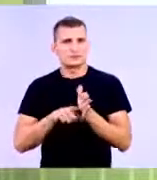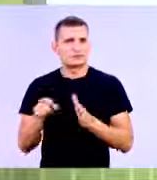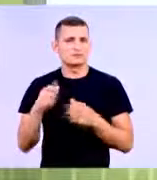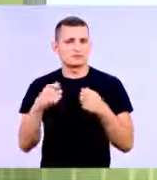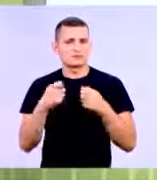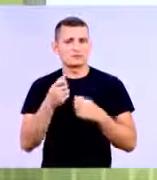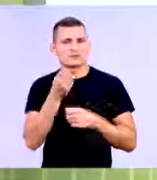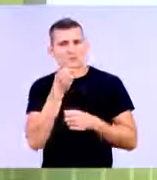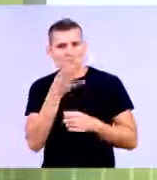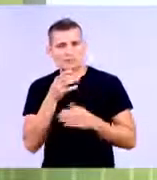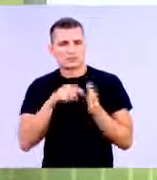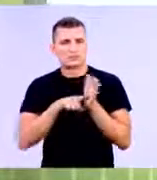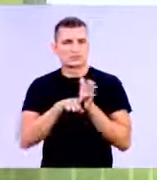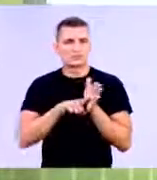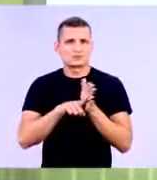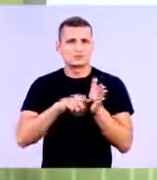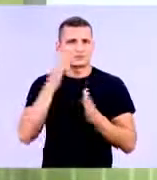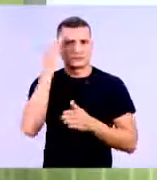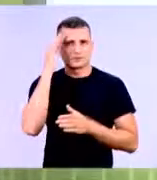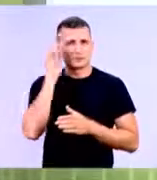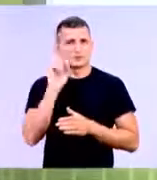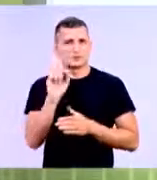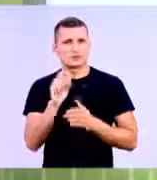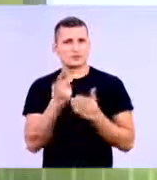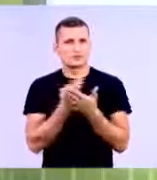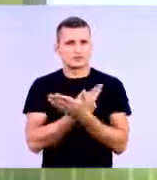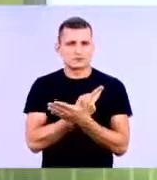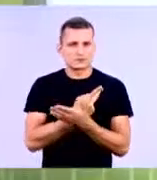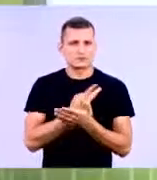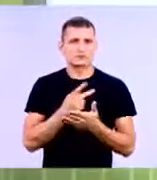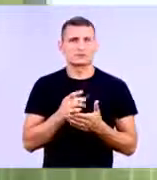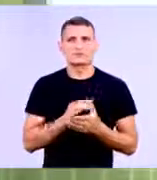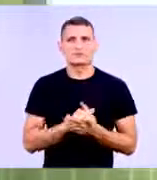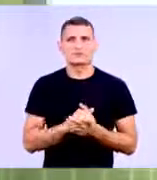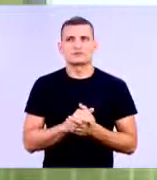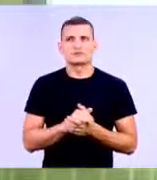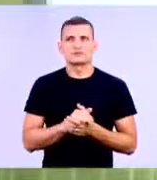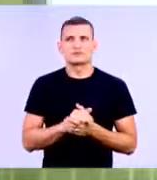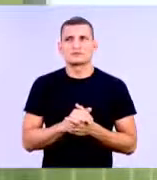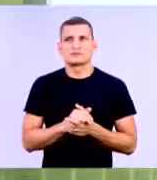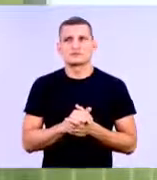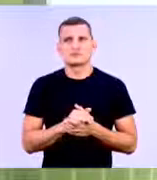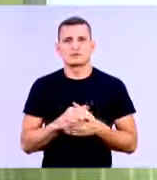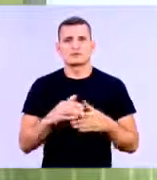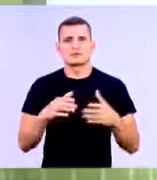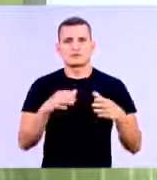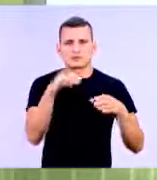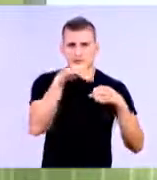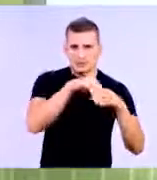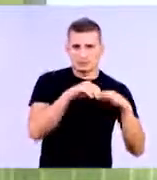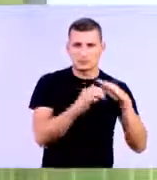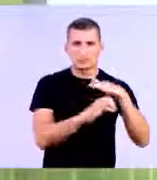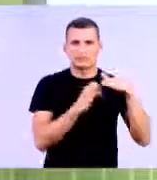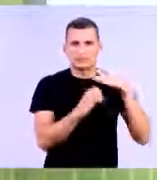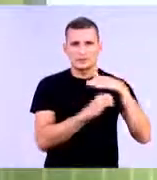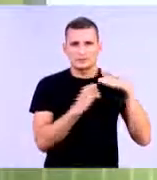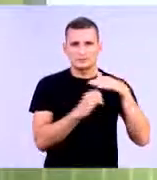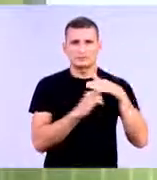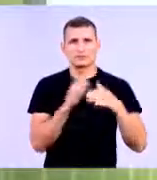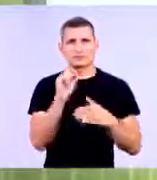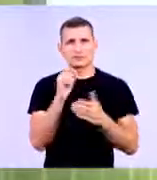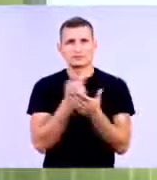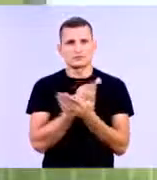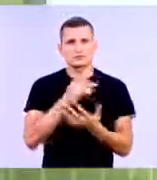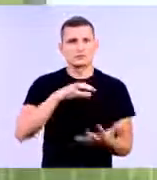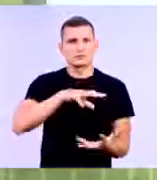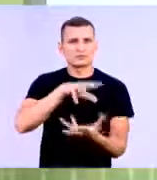bom pesquisador para entender o que está acontecendo a nível organizacional, o que está acontecendo no mundo, para